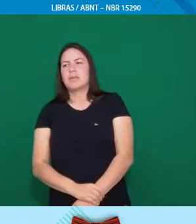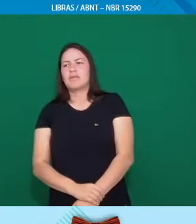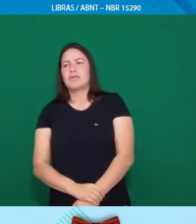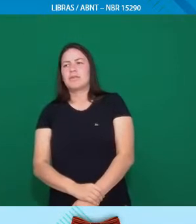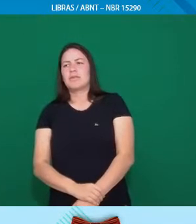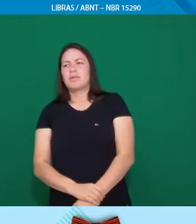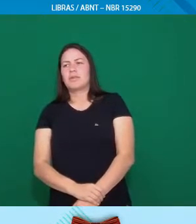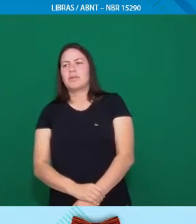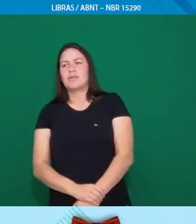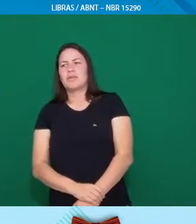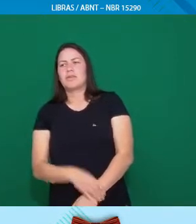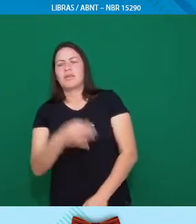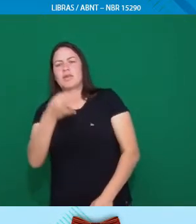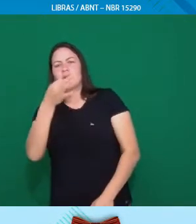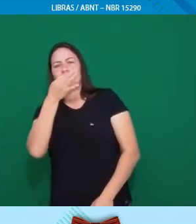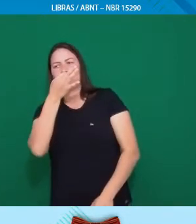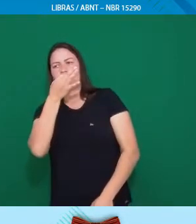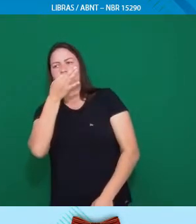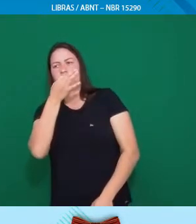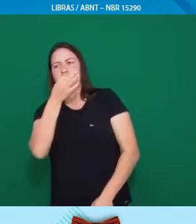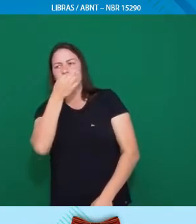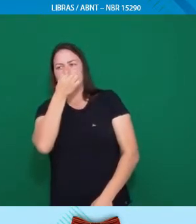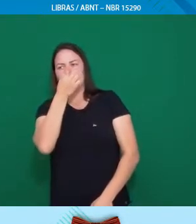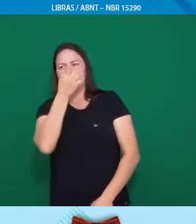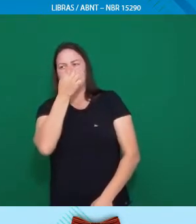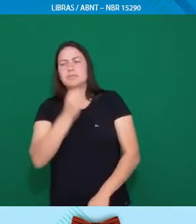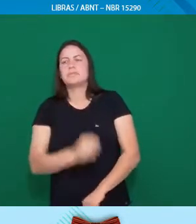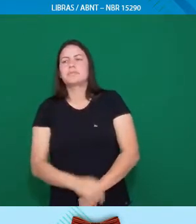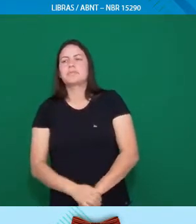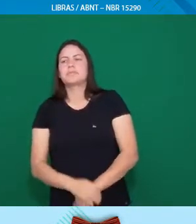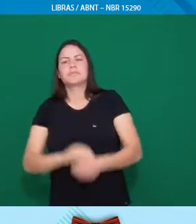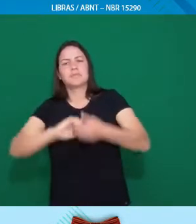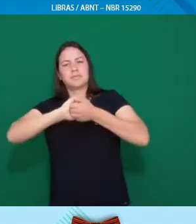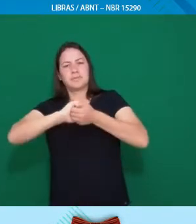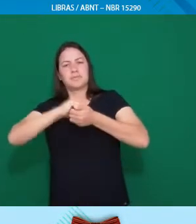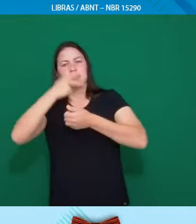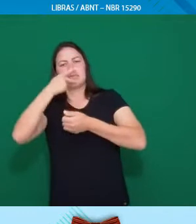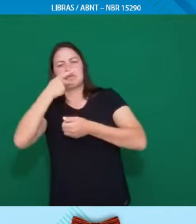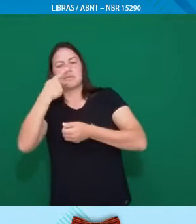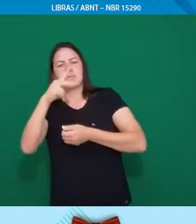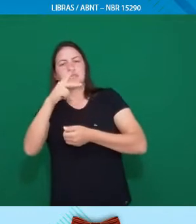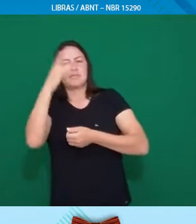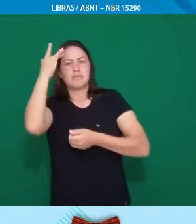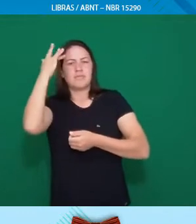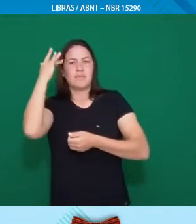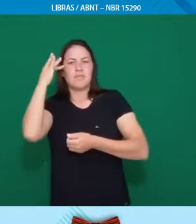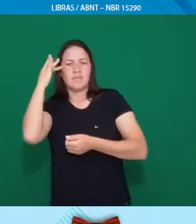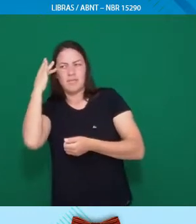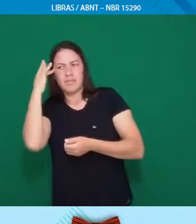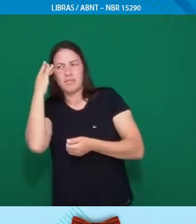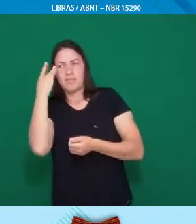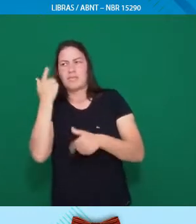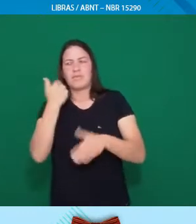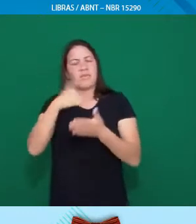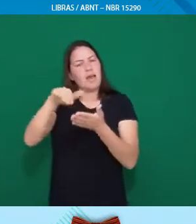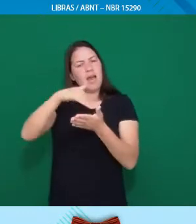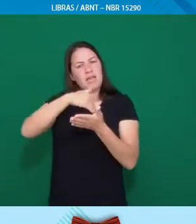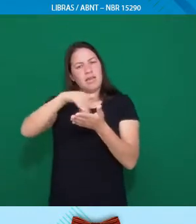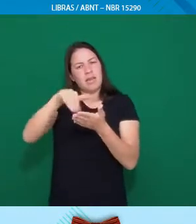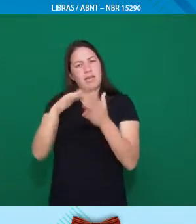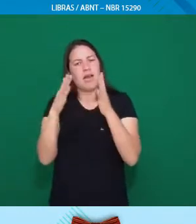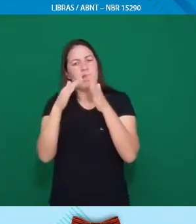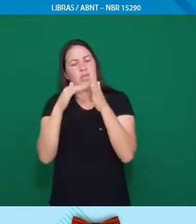o velório Presidente parabenizar Né Marli eu acho que você das